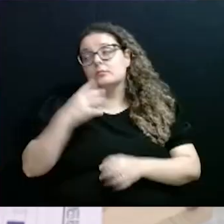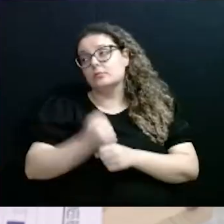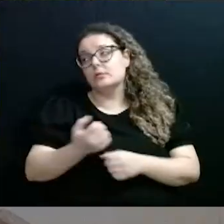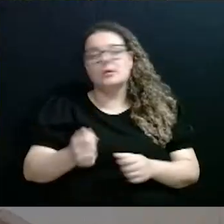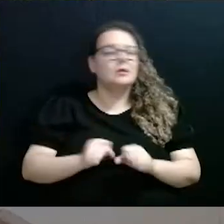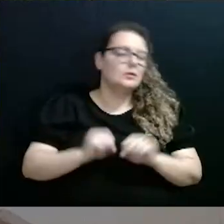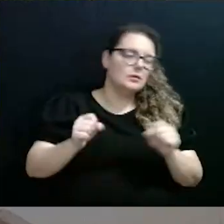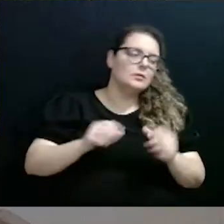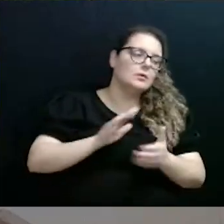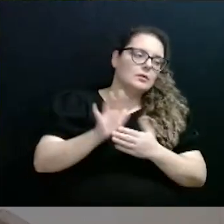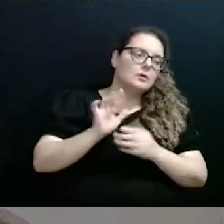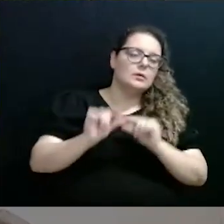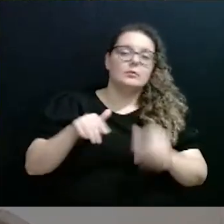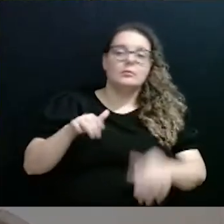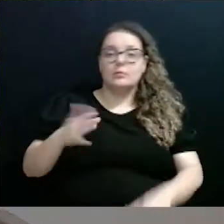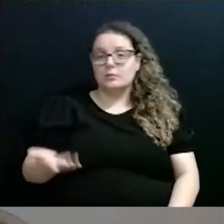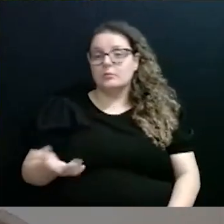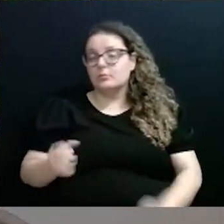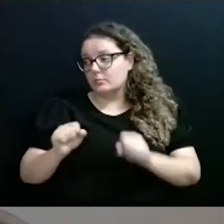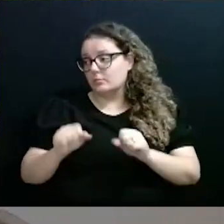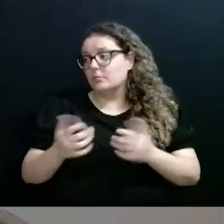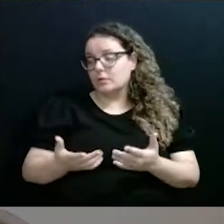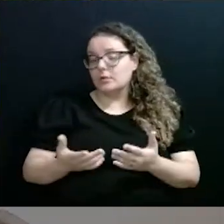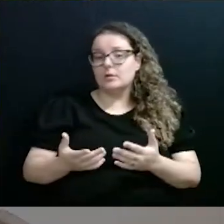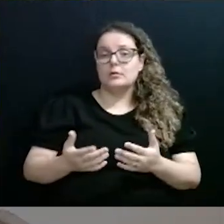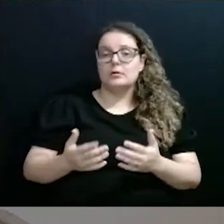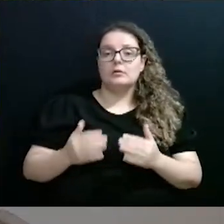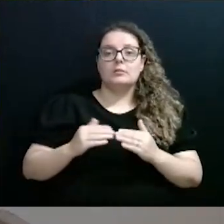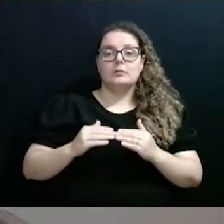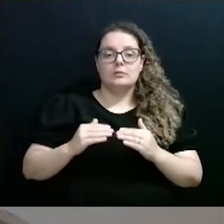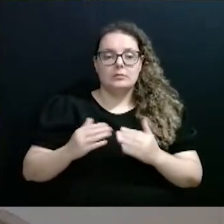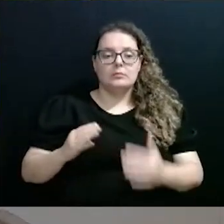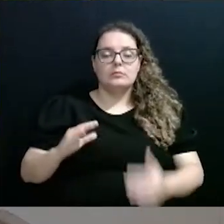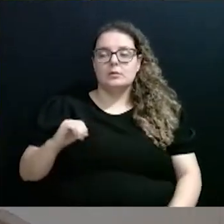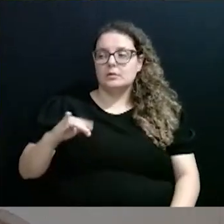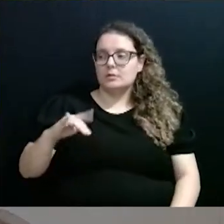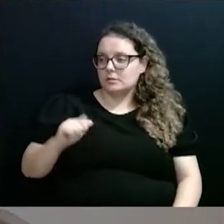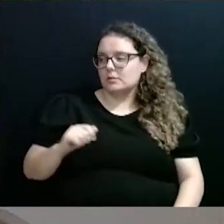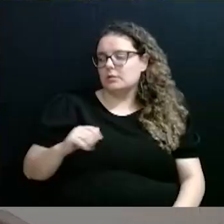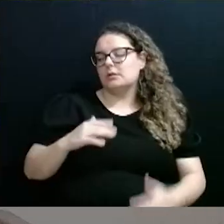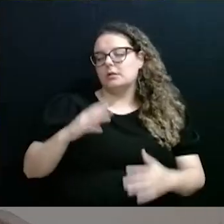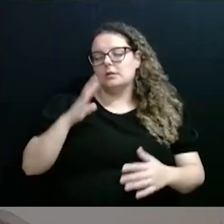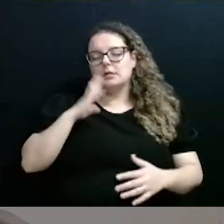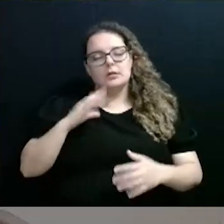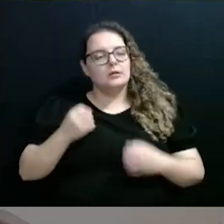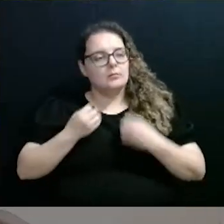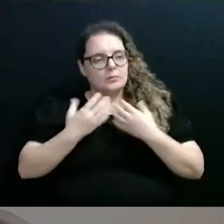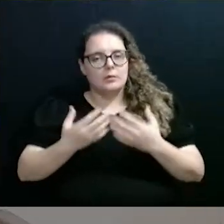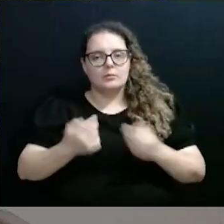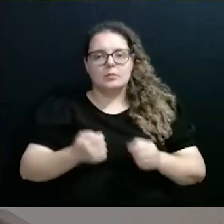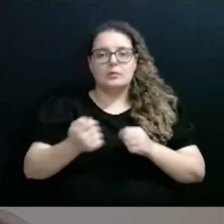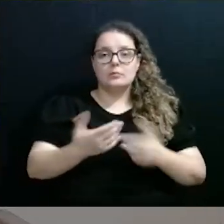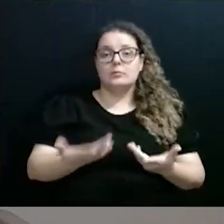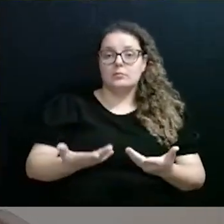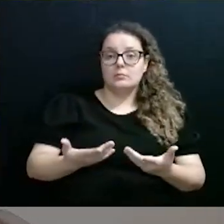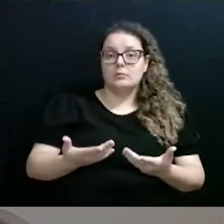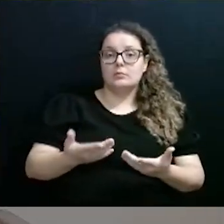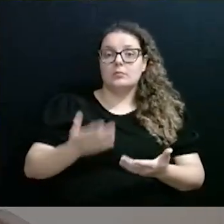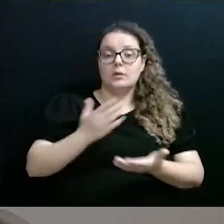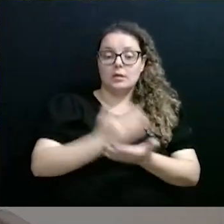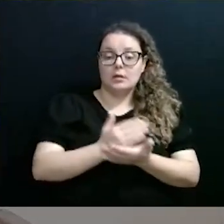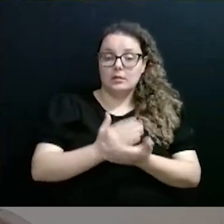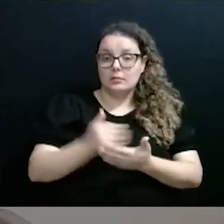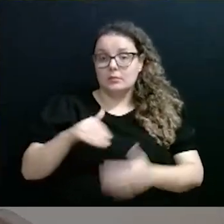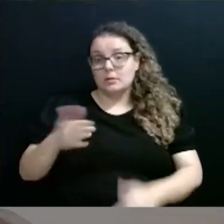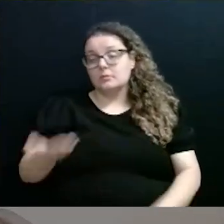extrapola, gasta um pouco mais para poder, né, poder fazer uma ceia agradável, para poder ter uma boa passagem de Ano Novo, as pessoas acabam